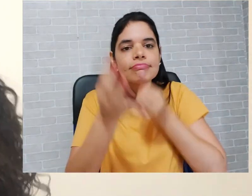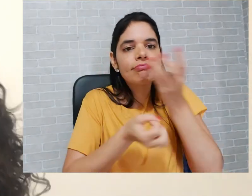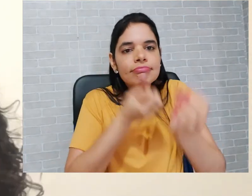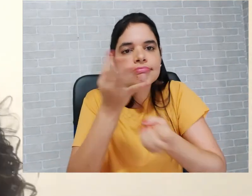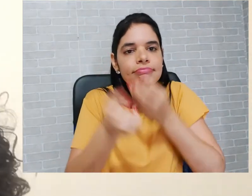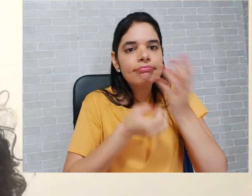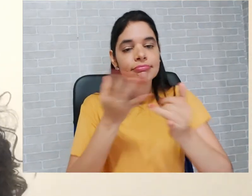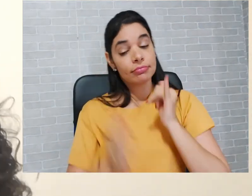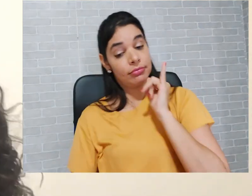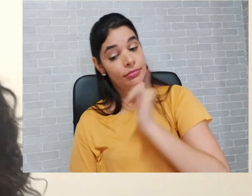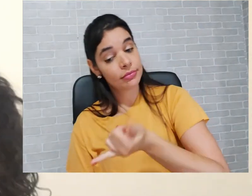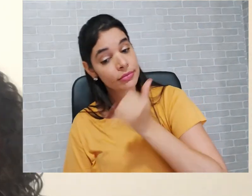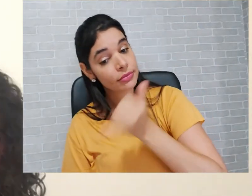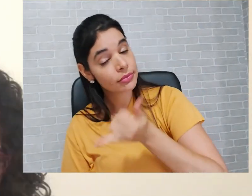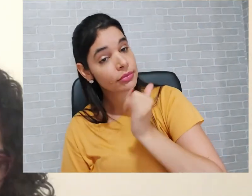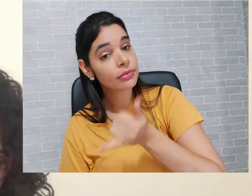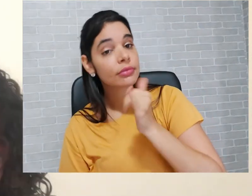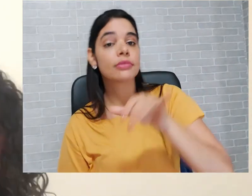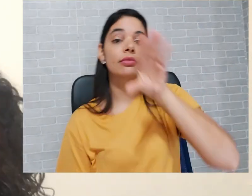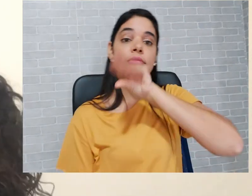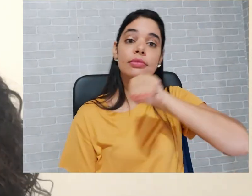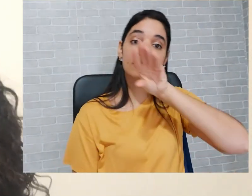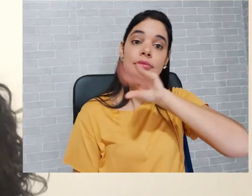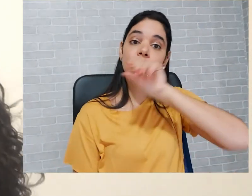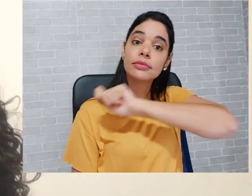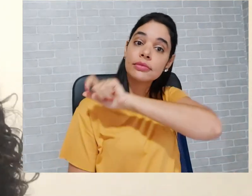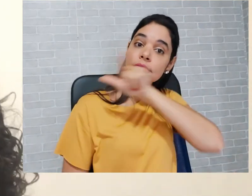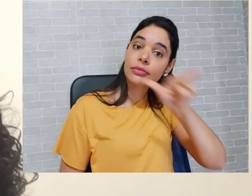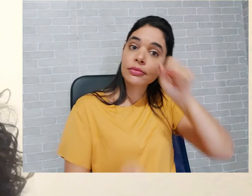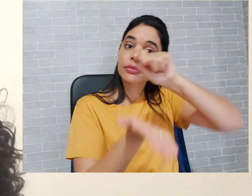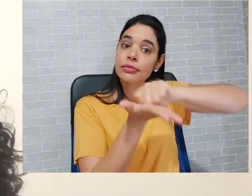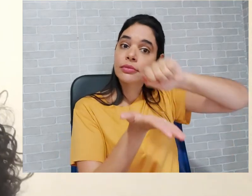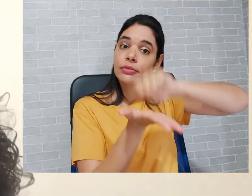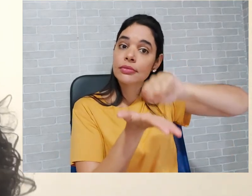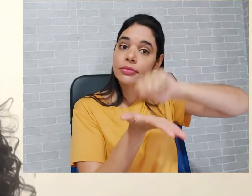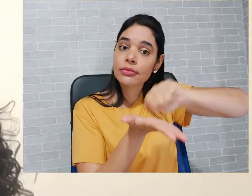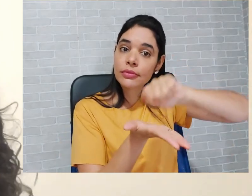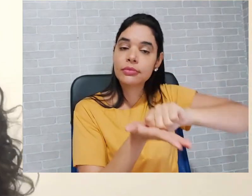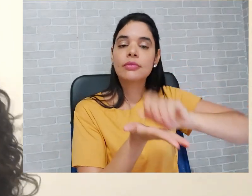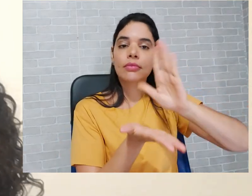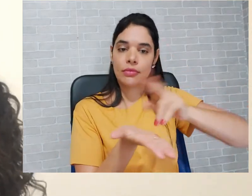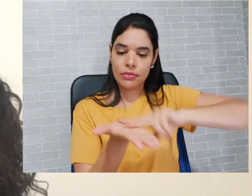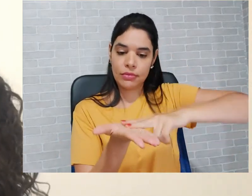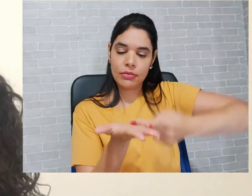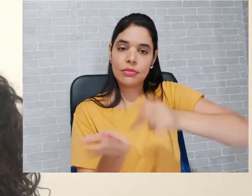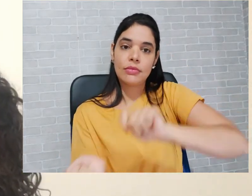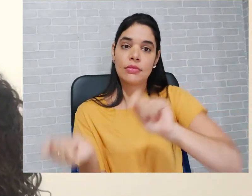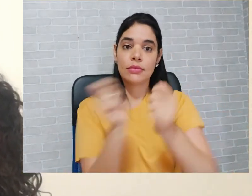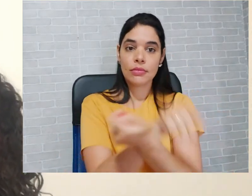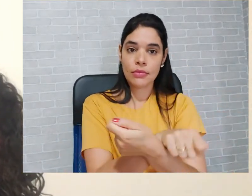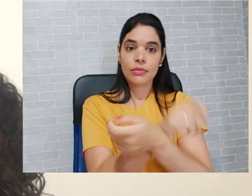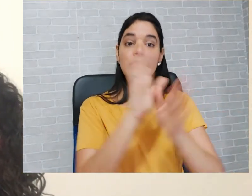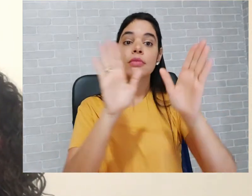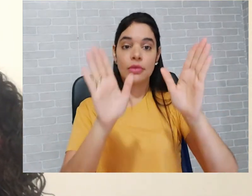narrativas mais faladas, né, do que escritas, né? Como nós comentamos, algumas já foram